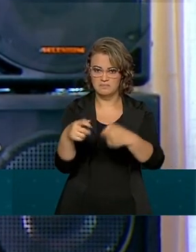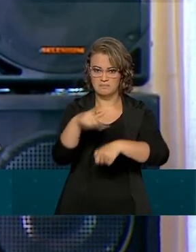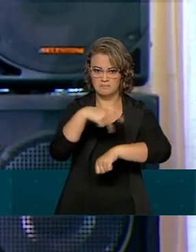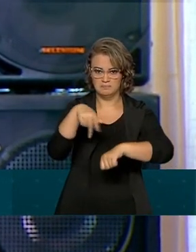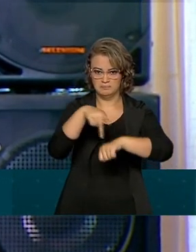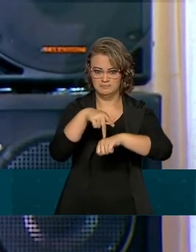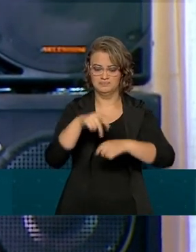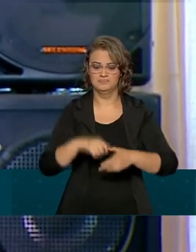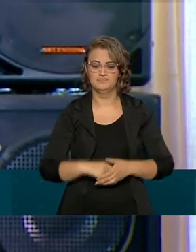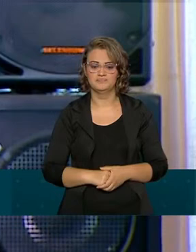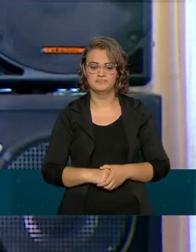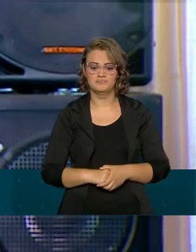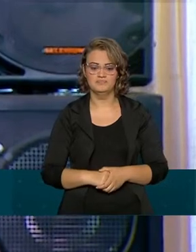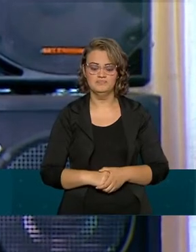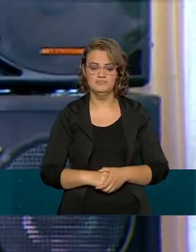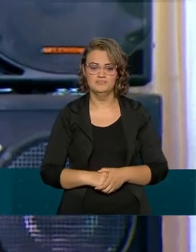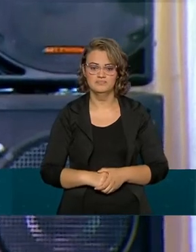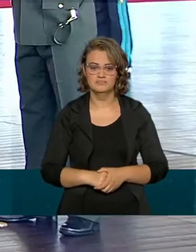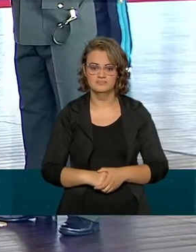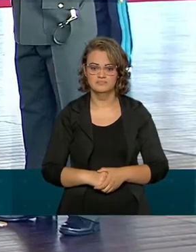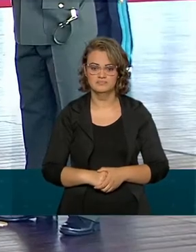da Pátria Brasil